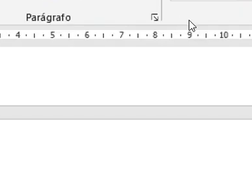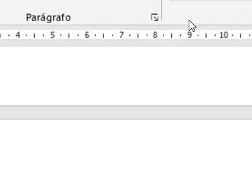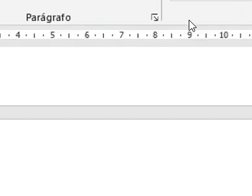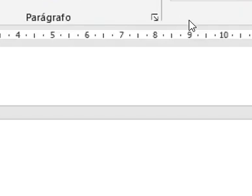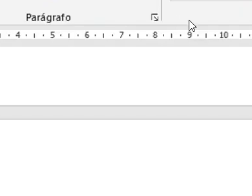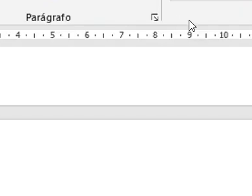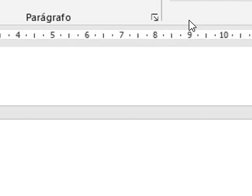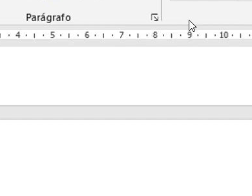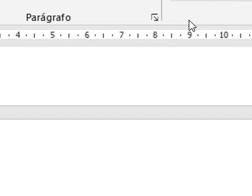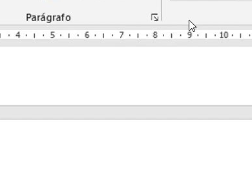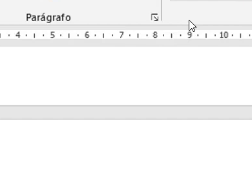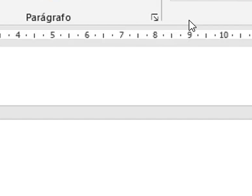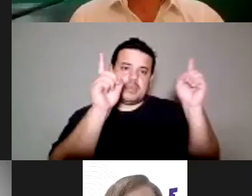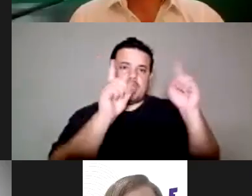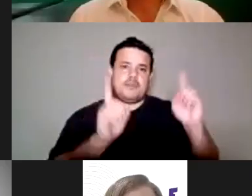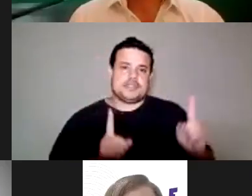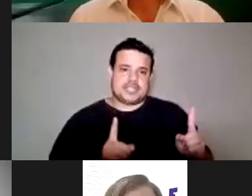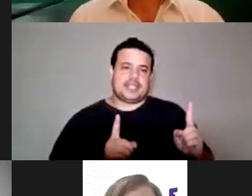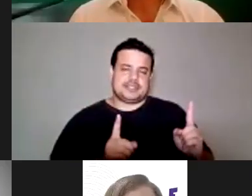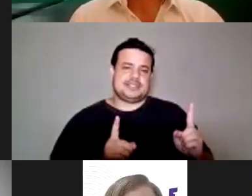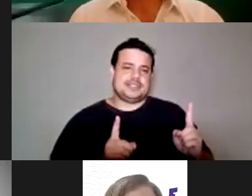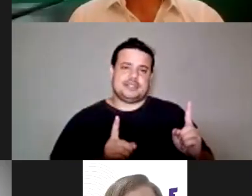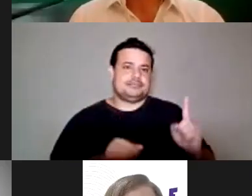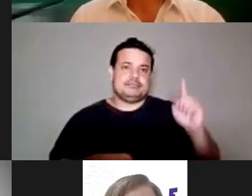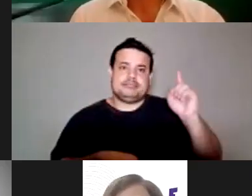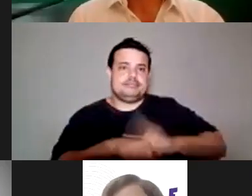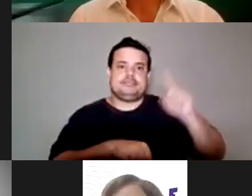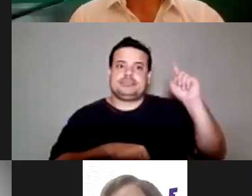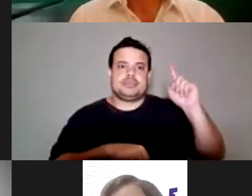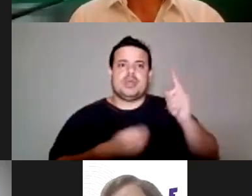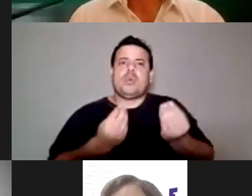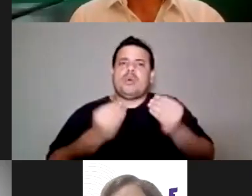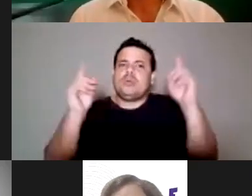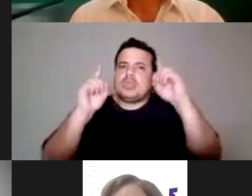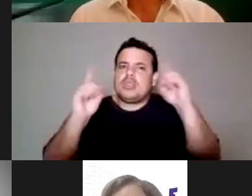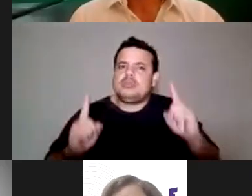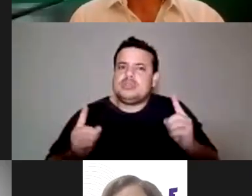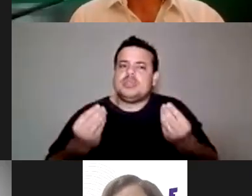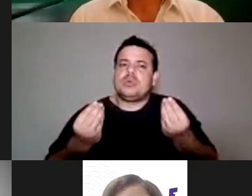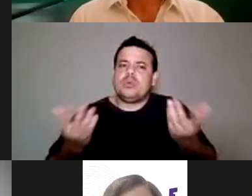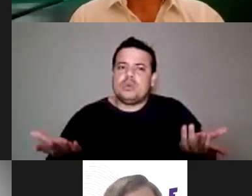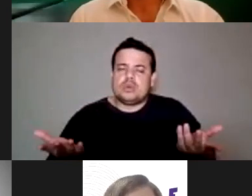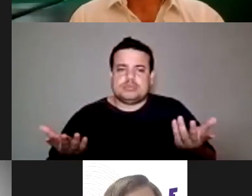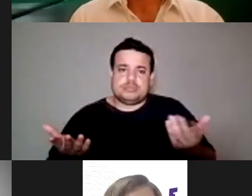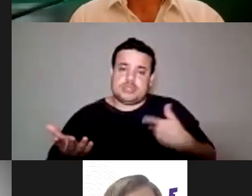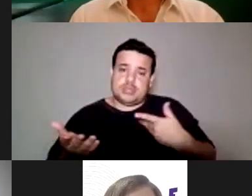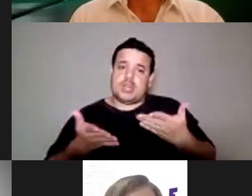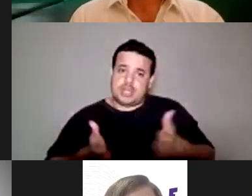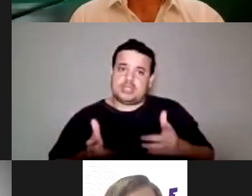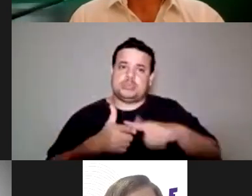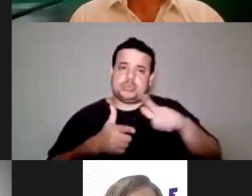provavelmente nasceu com uma deficiência. Assim, sabe? Eu falei, como assim deficiência? Ele nasceu